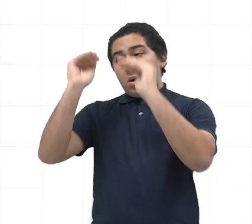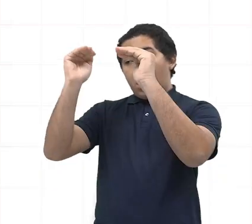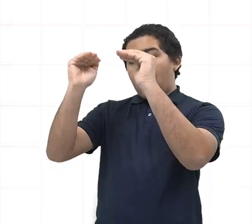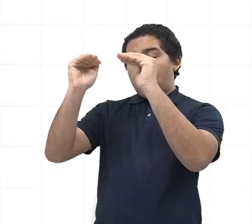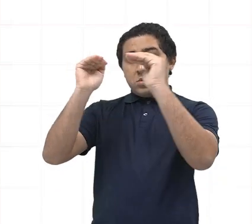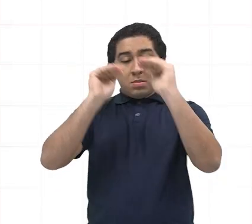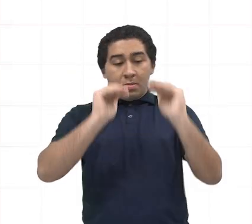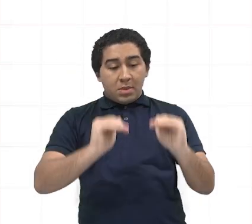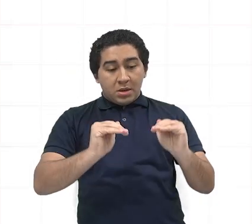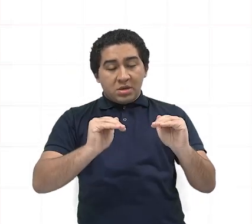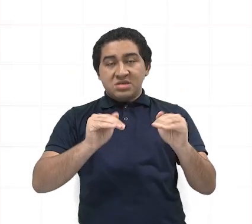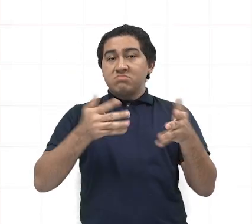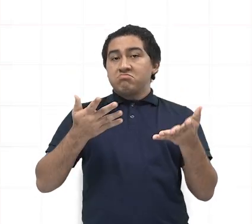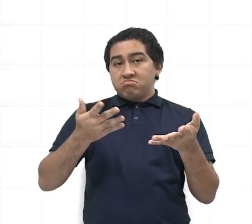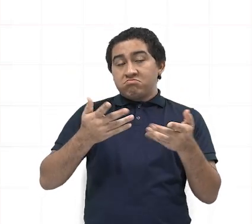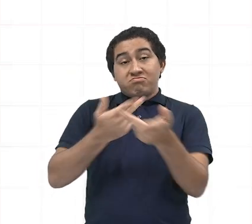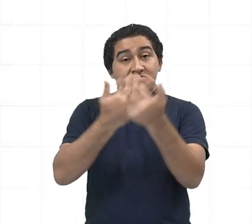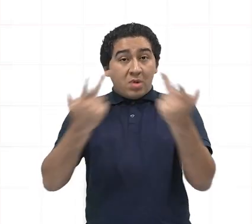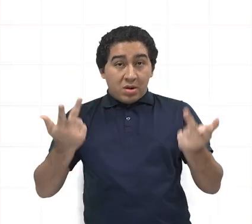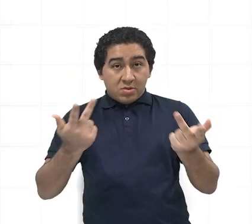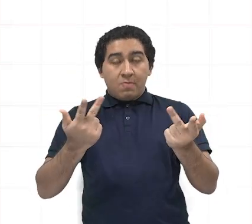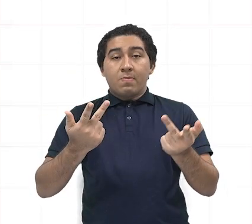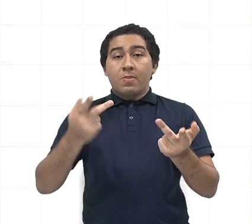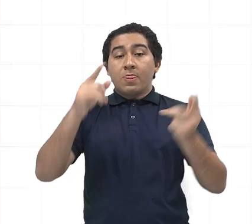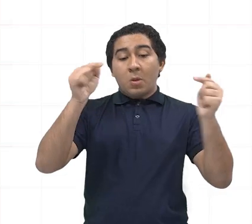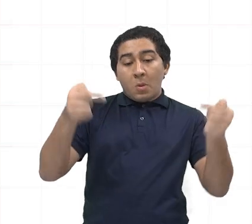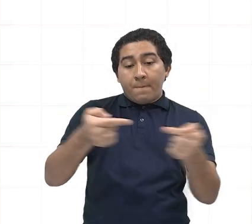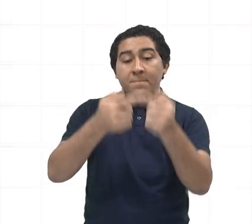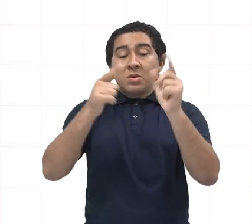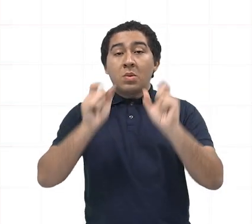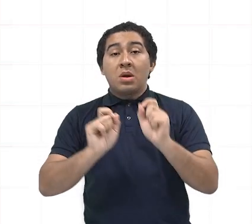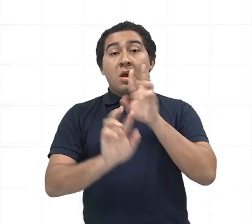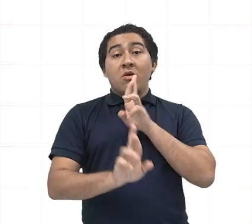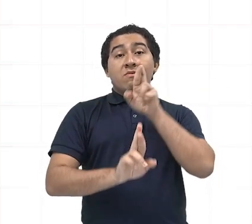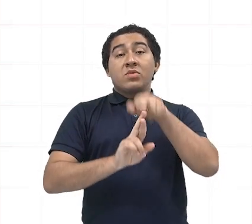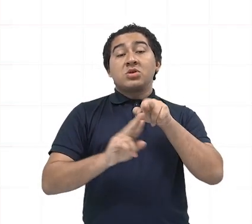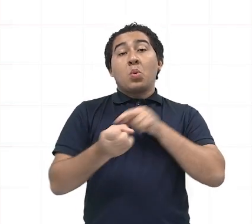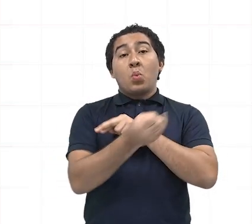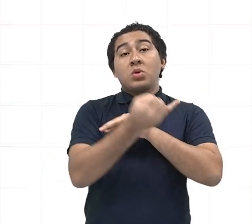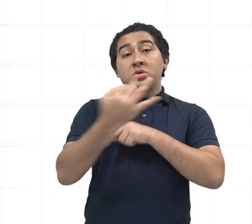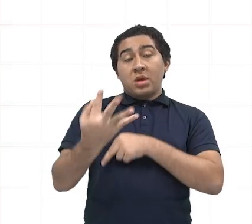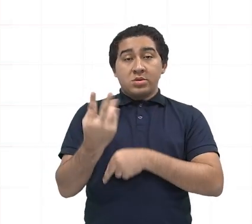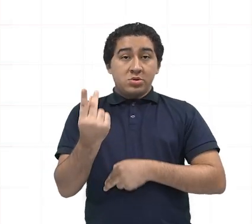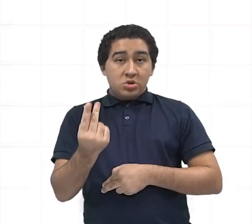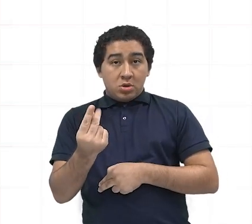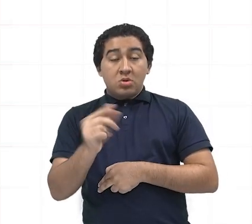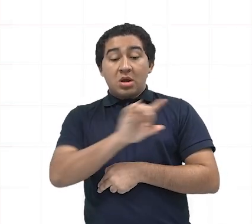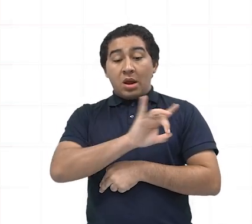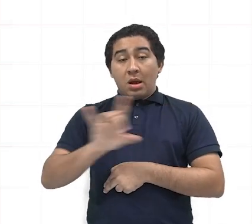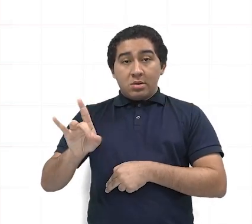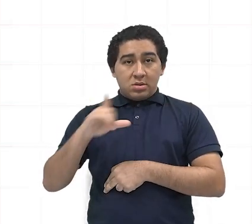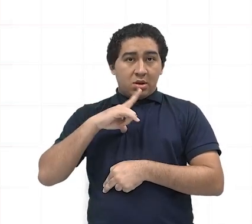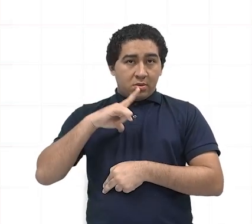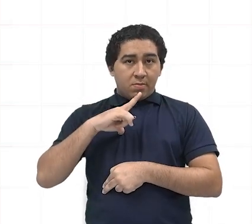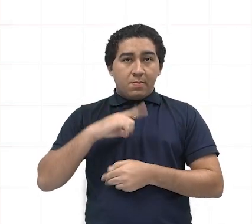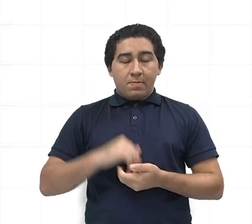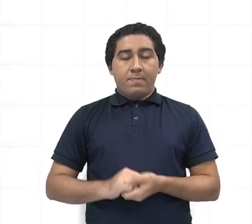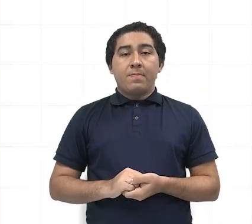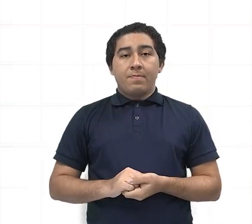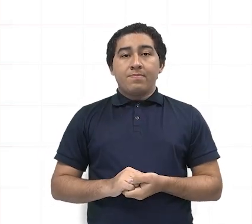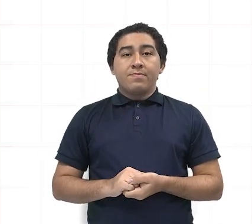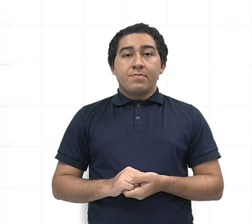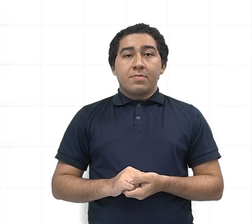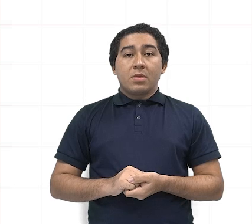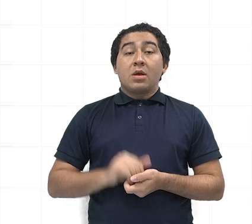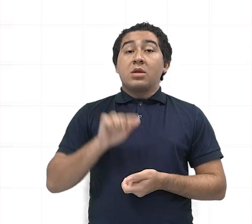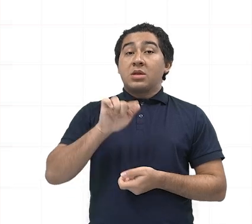classe média alta, né? E por aí vai, definidas pela questão do nível de riqueza que cada um possui. E nessas